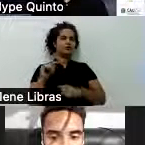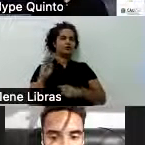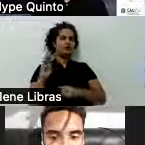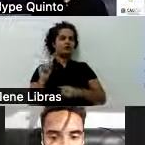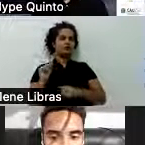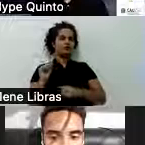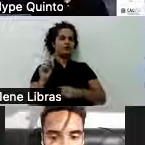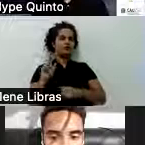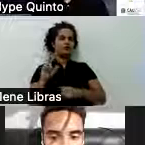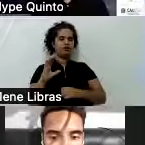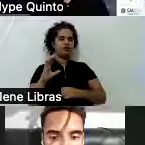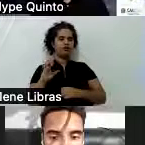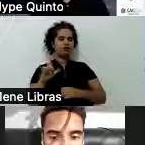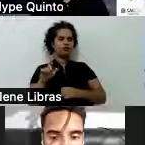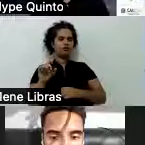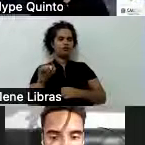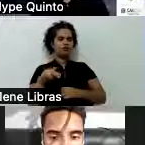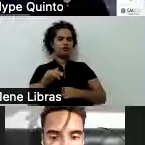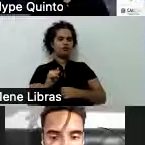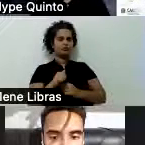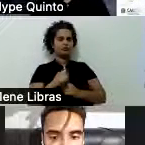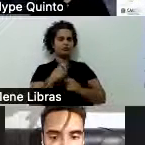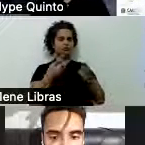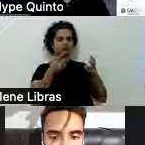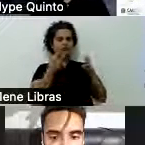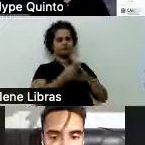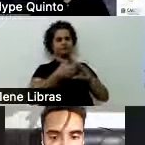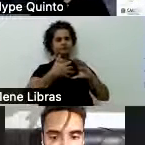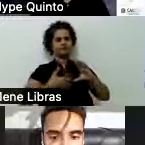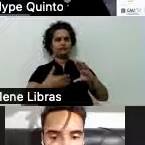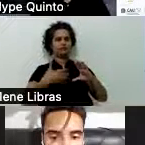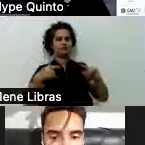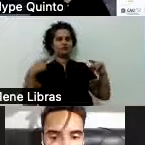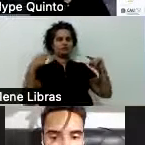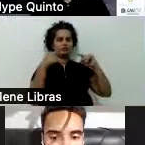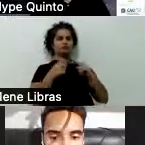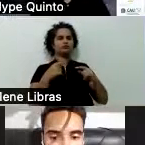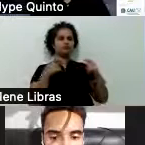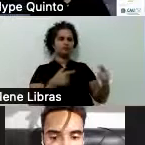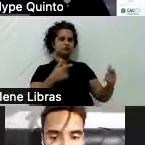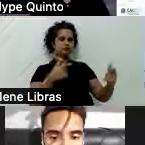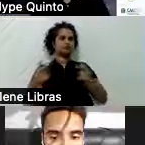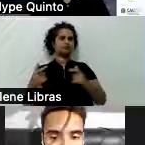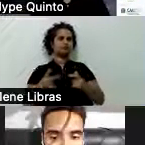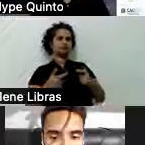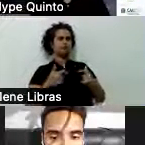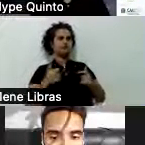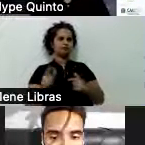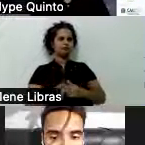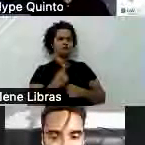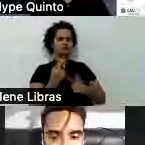lado para tentar identificar algumas características comuns. Então, a primeira coisa que nós